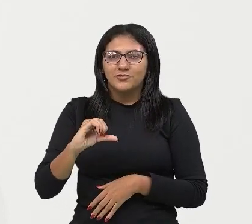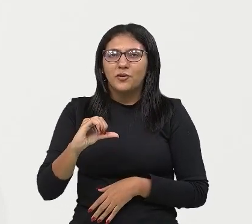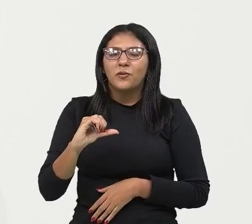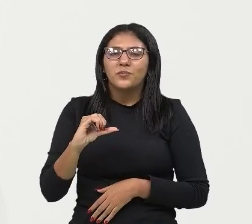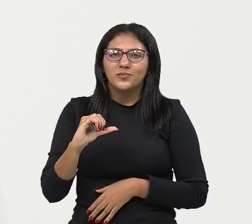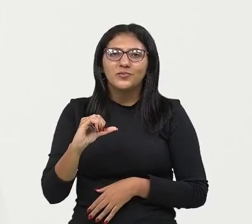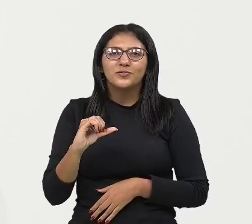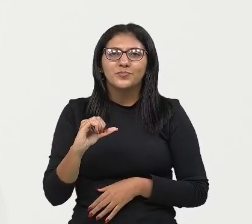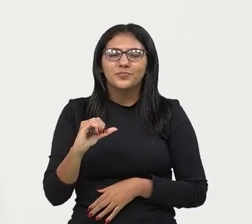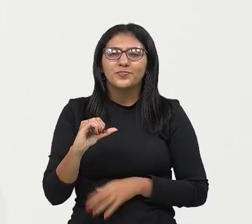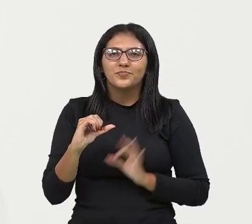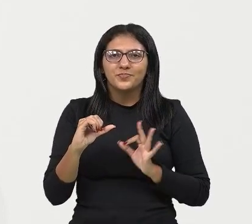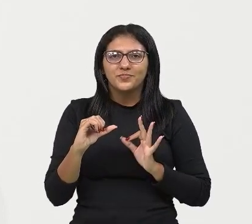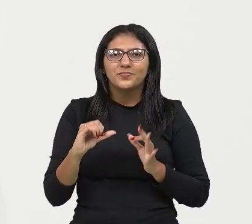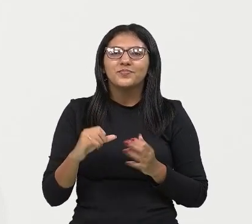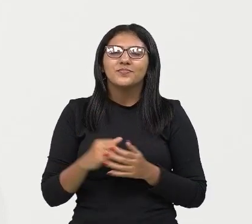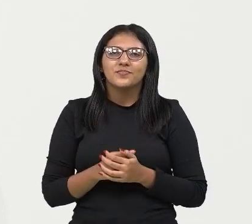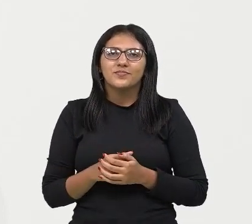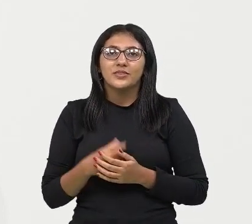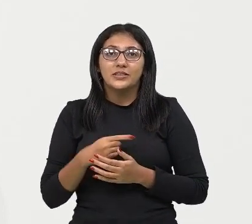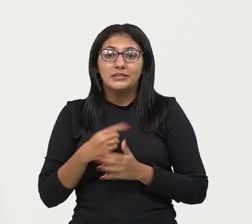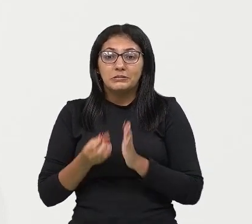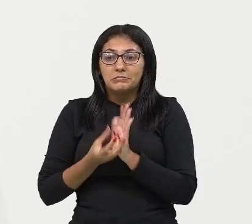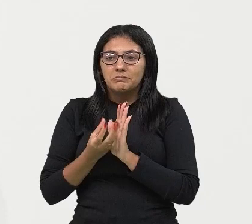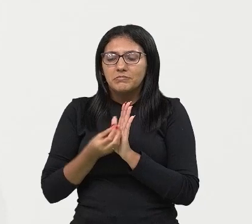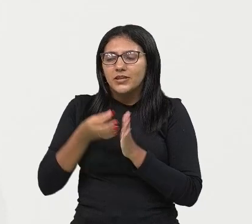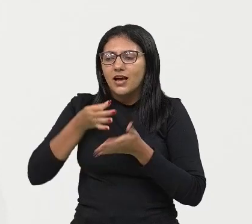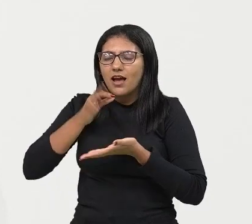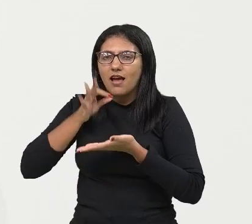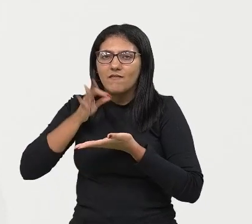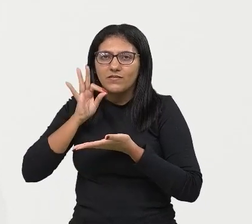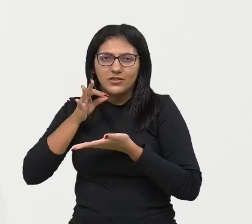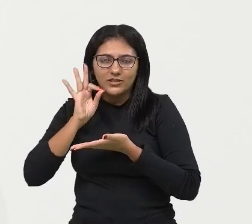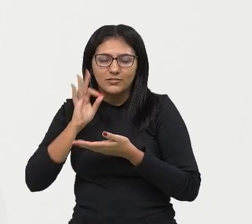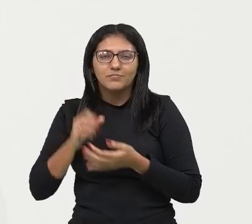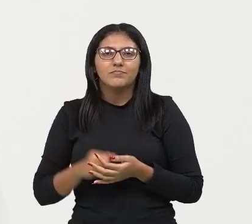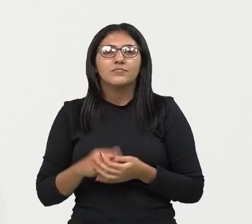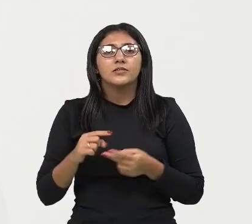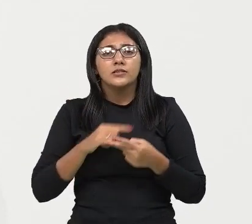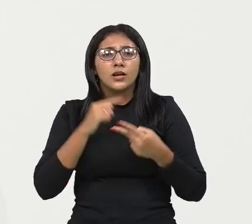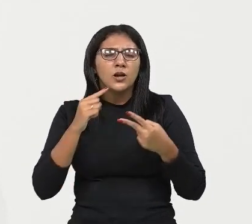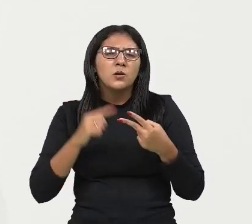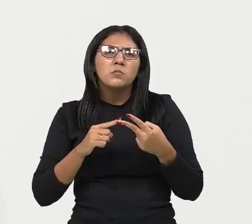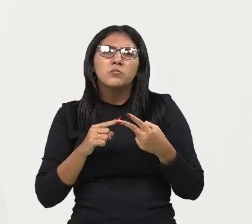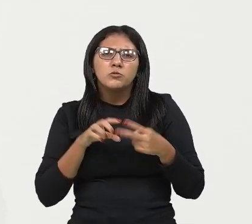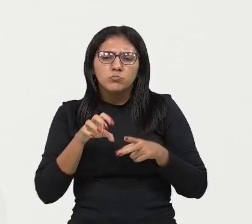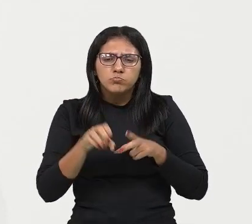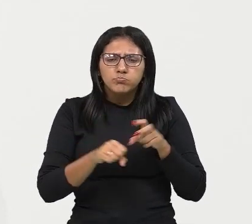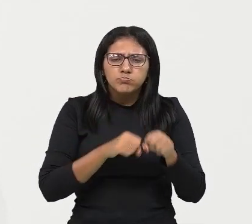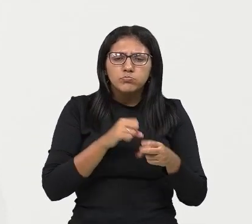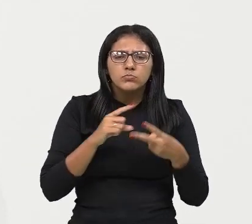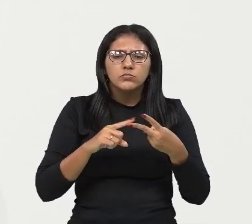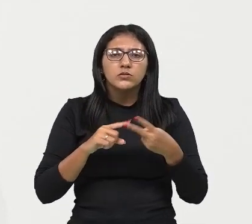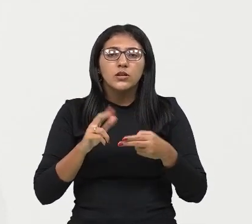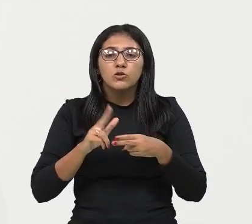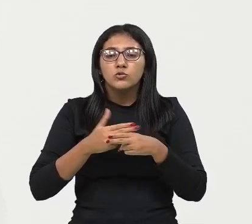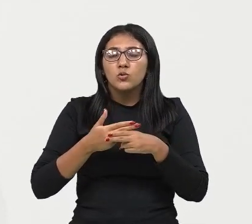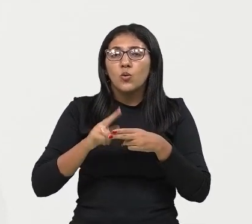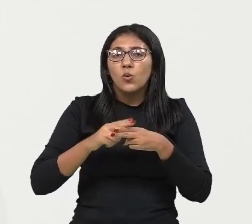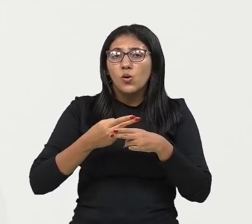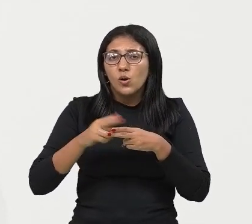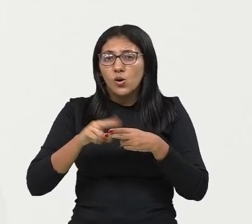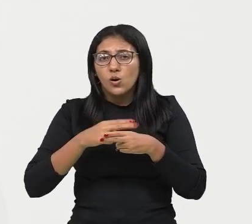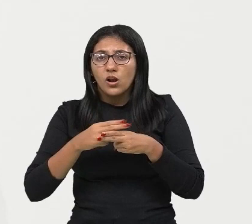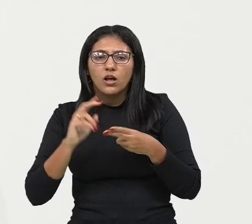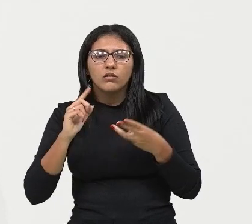XIX, tá bom? Então, começa a produção do café, também começa a exploração do cacau e de algodão